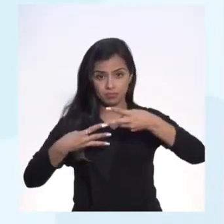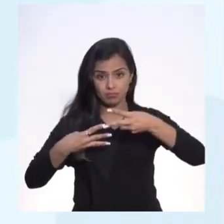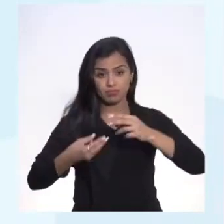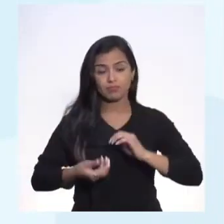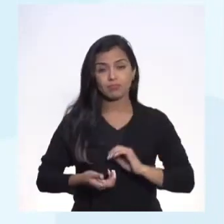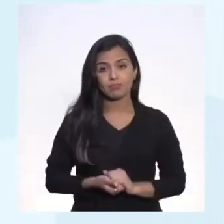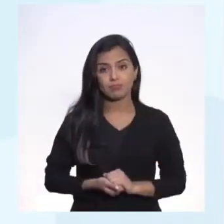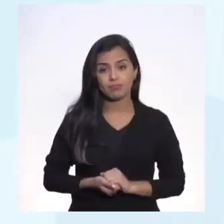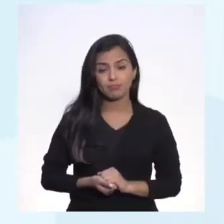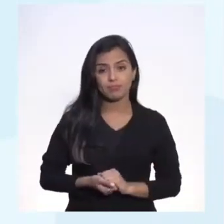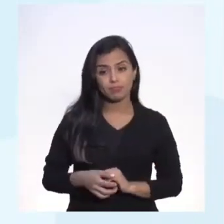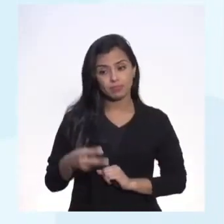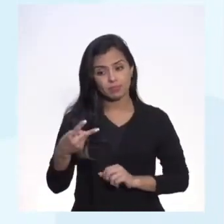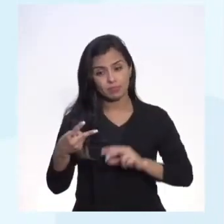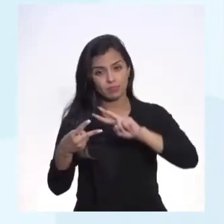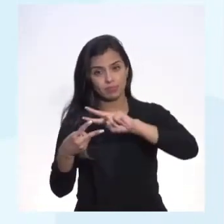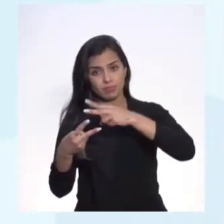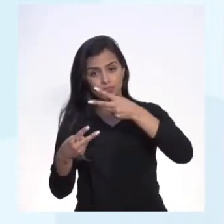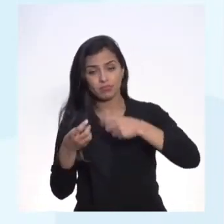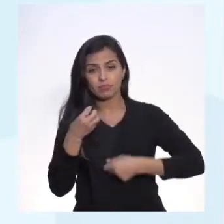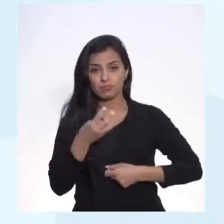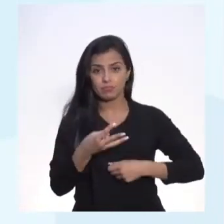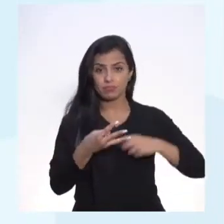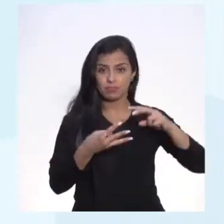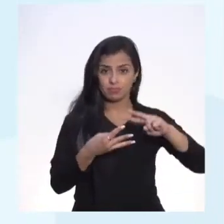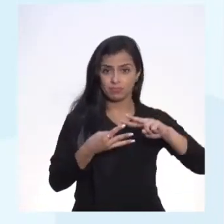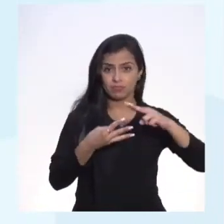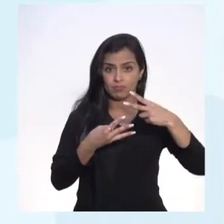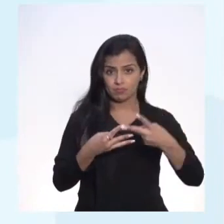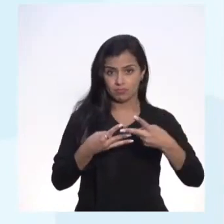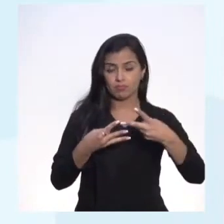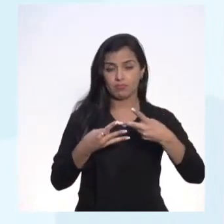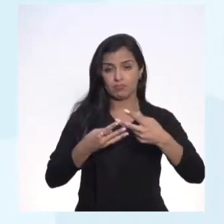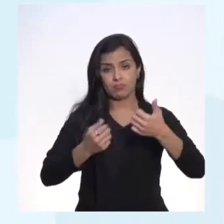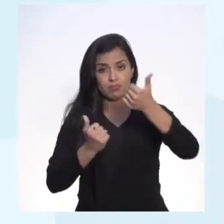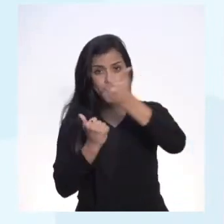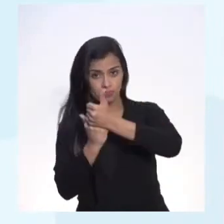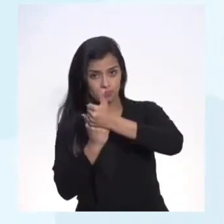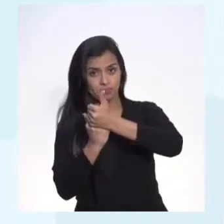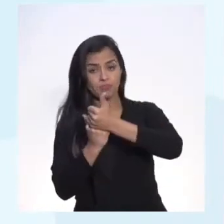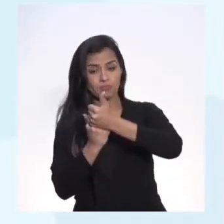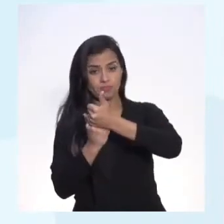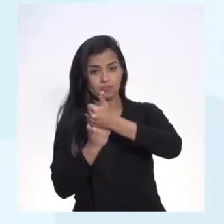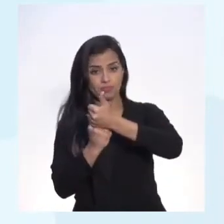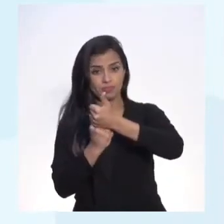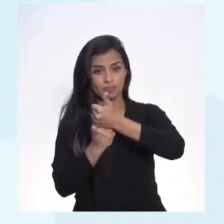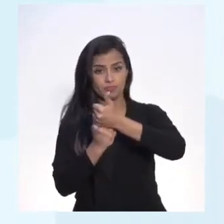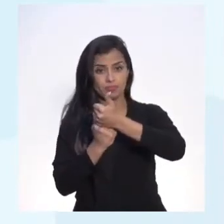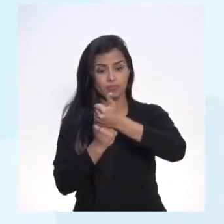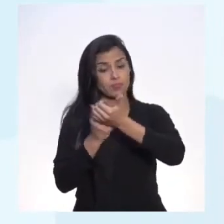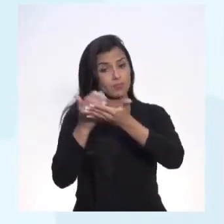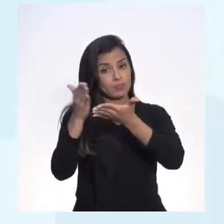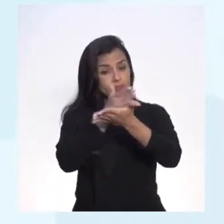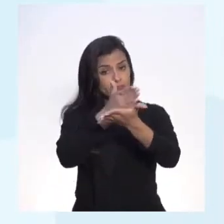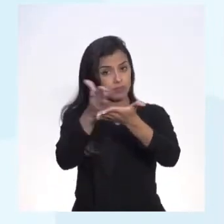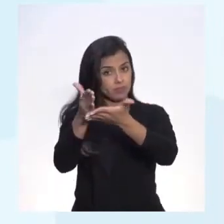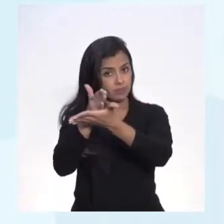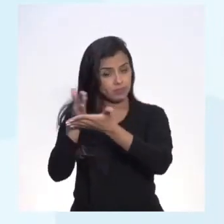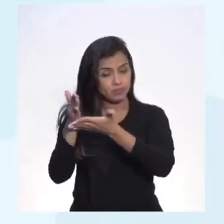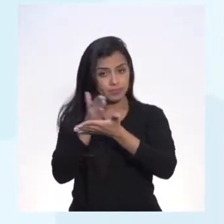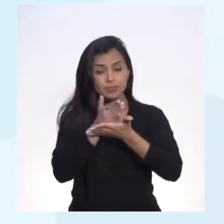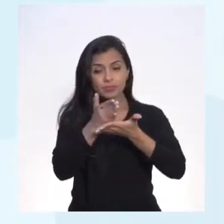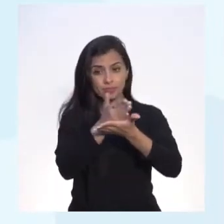raiz, substitui os números que você encontrou, separa cada uma